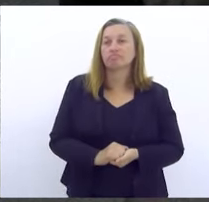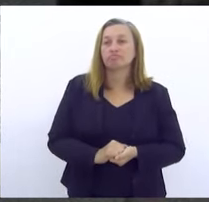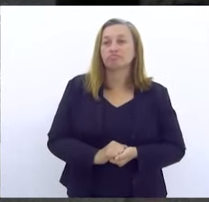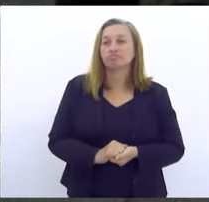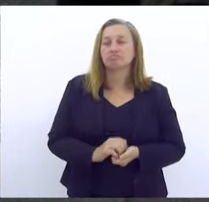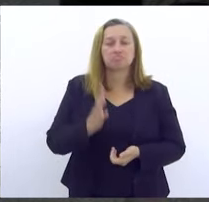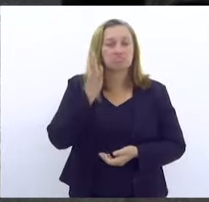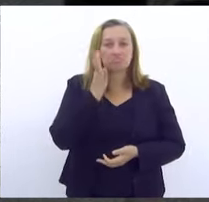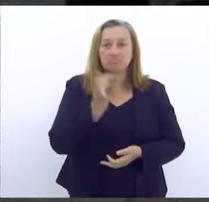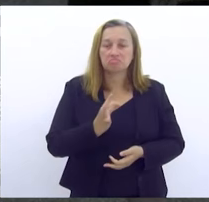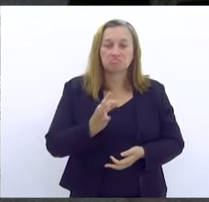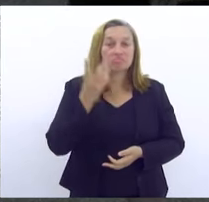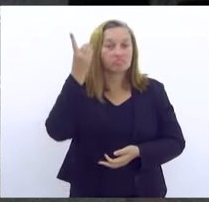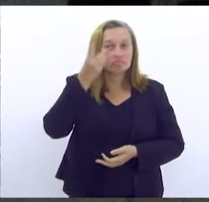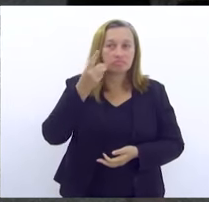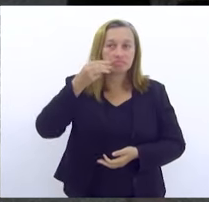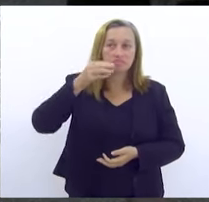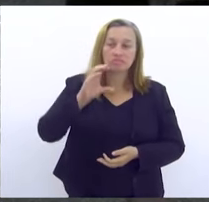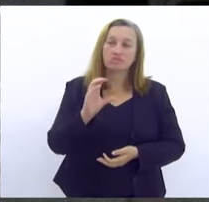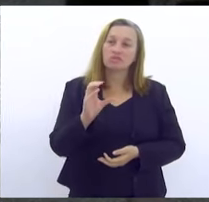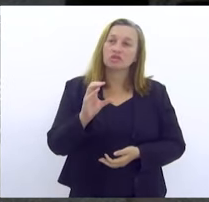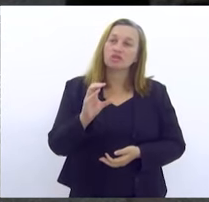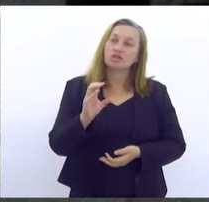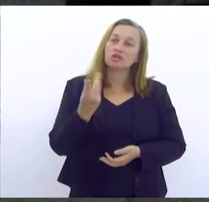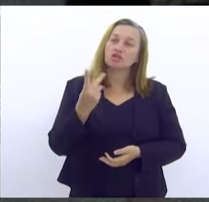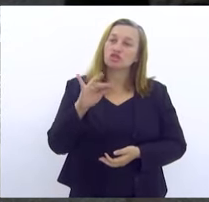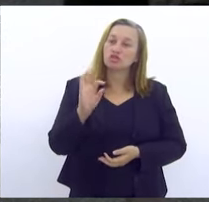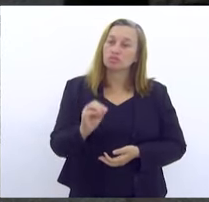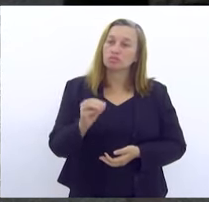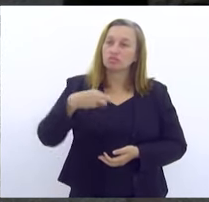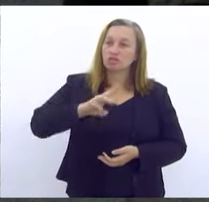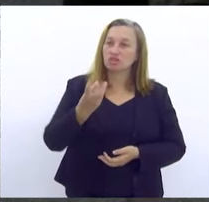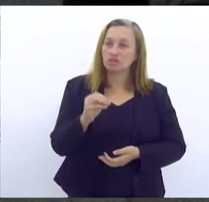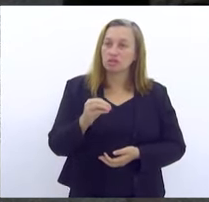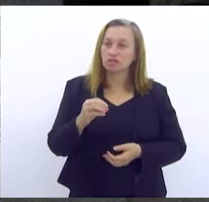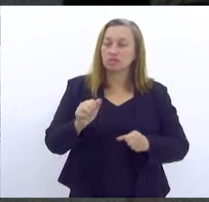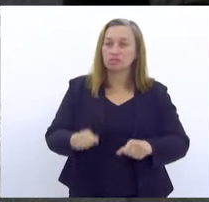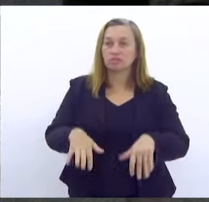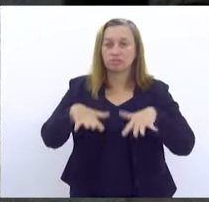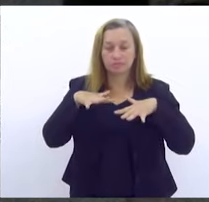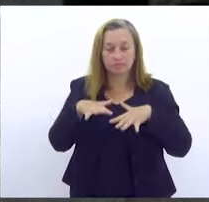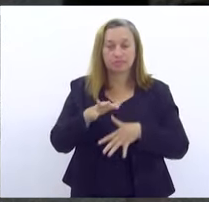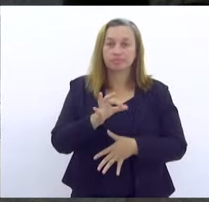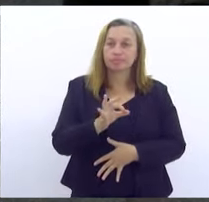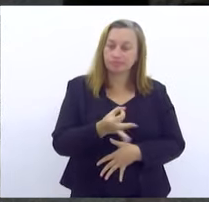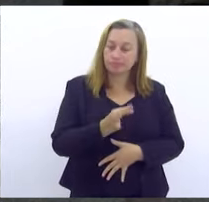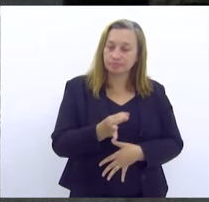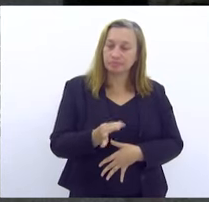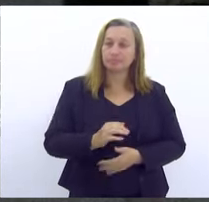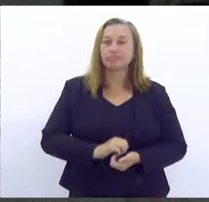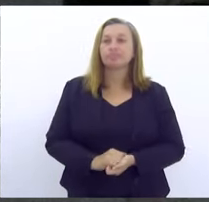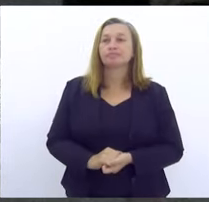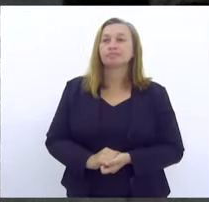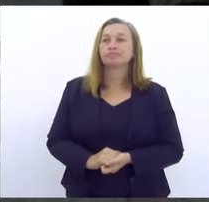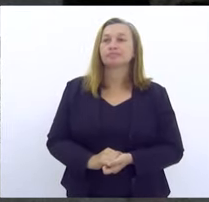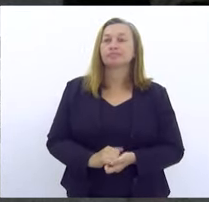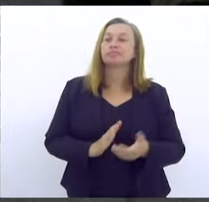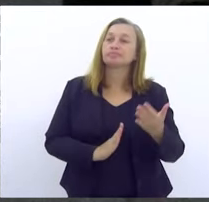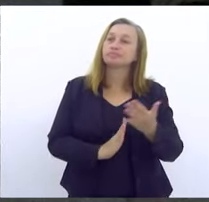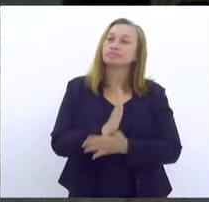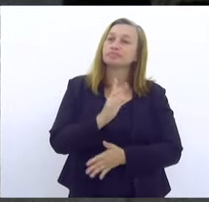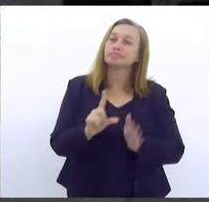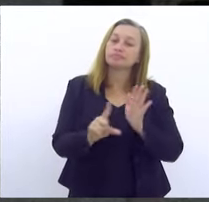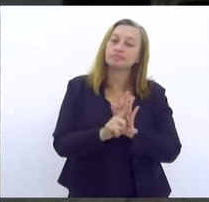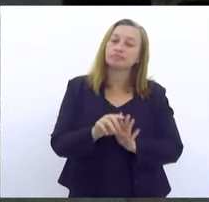não sabe o deputado Chico Machado que o plenário, de forma magnânima, aprovou a